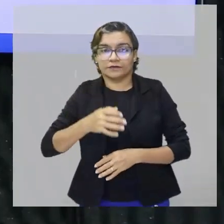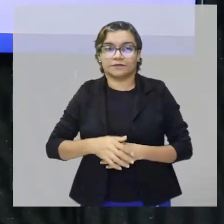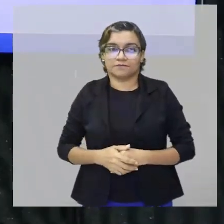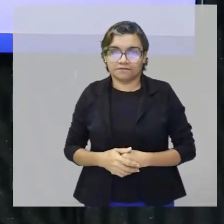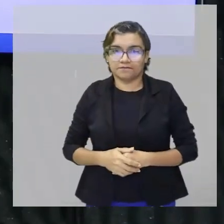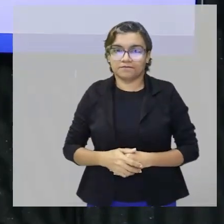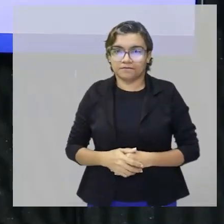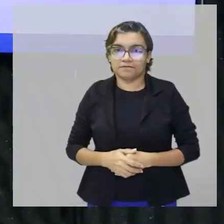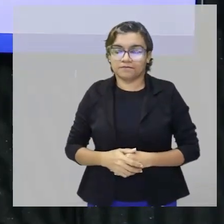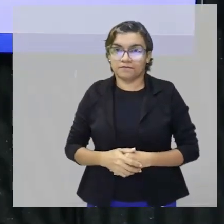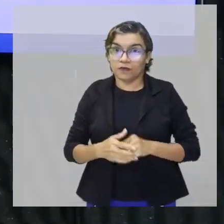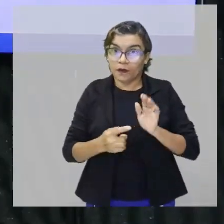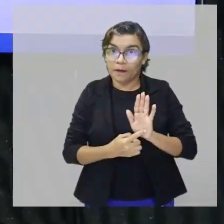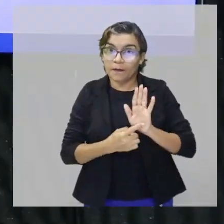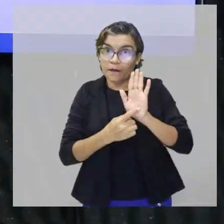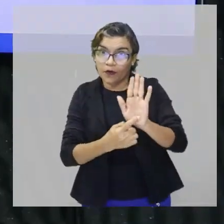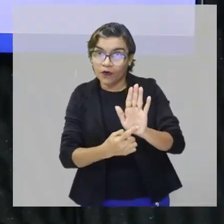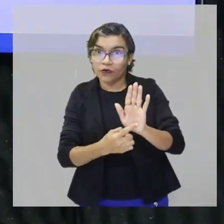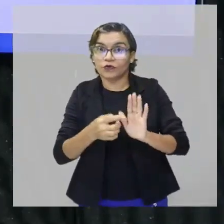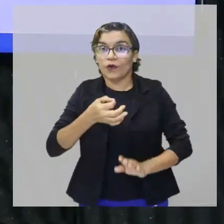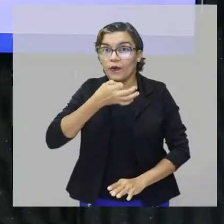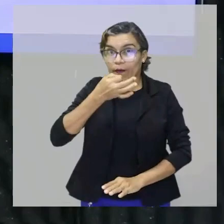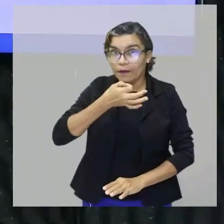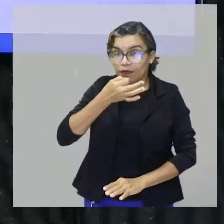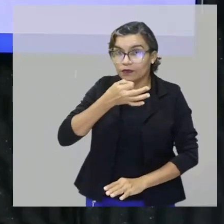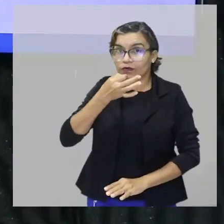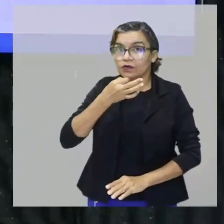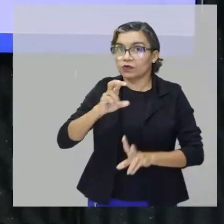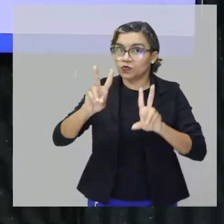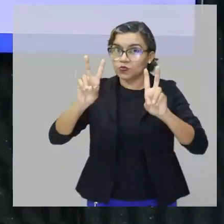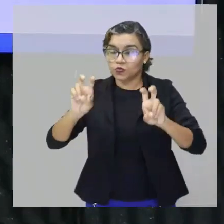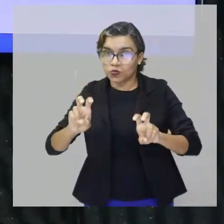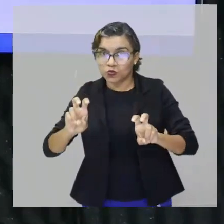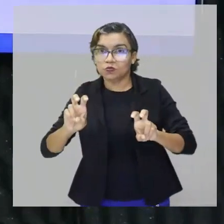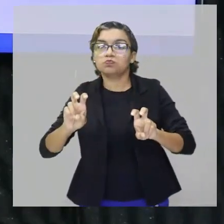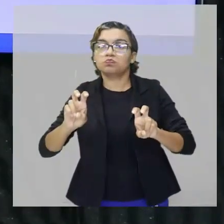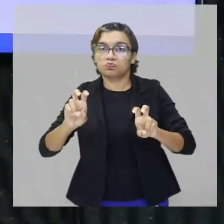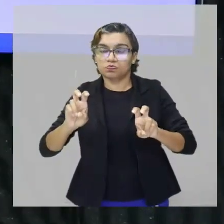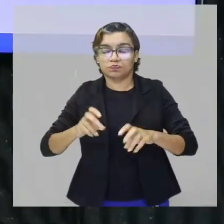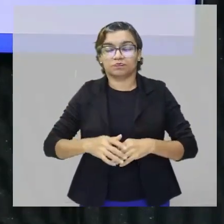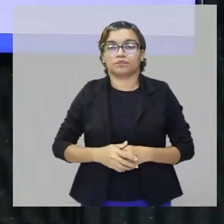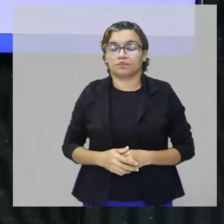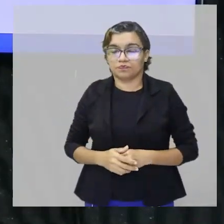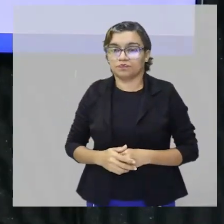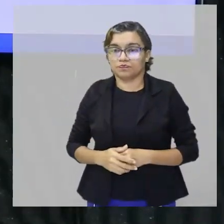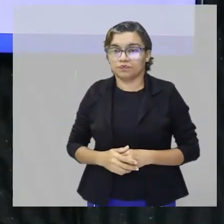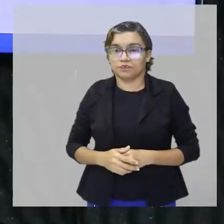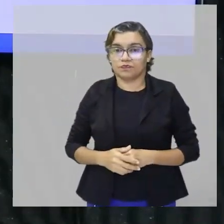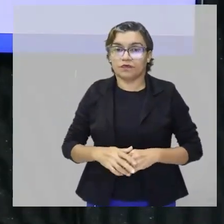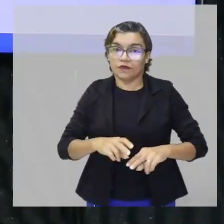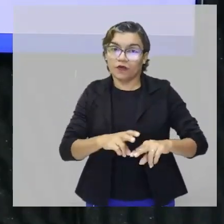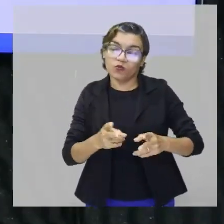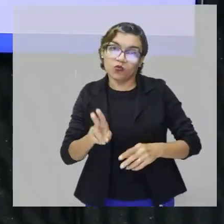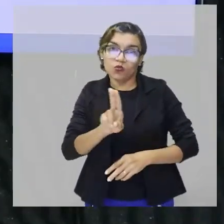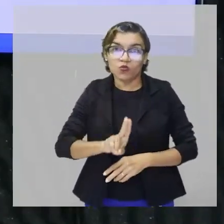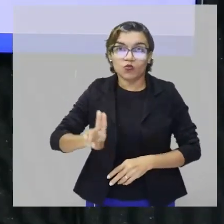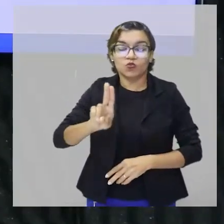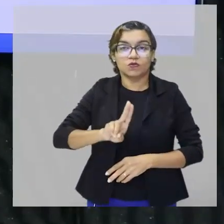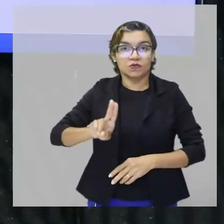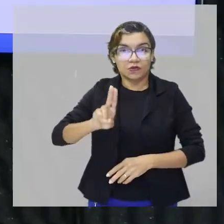que expõe a opinião sobre determinado assunto ou tema por meio de uma argumentação